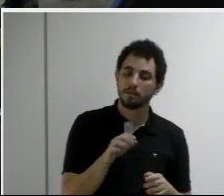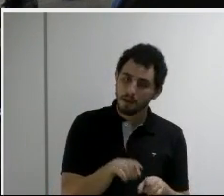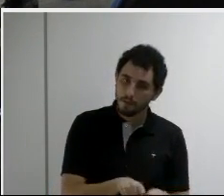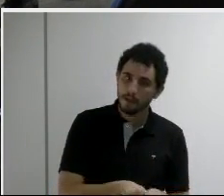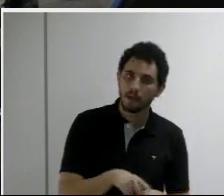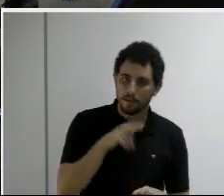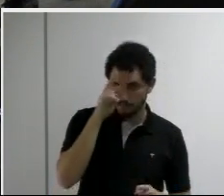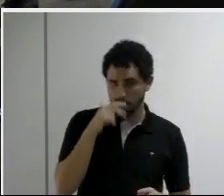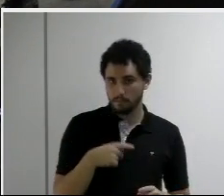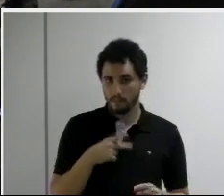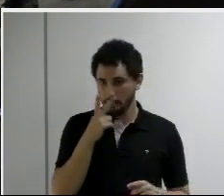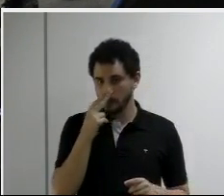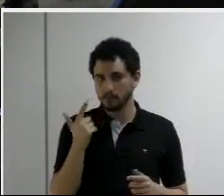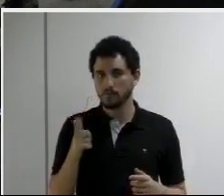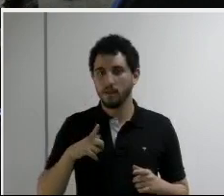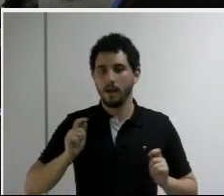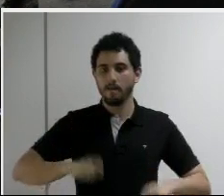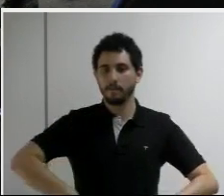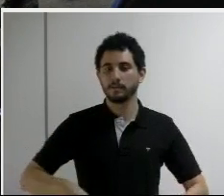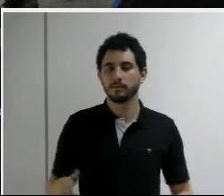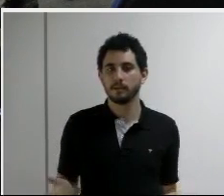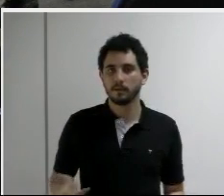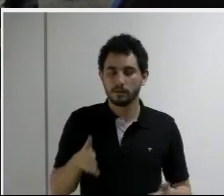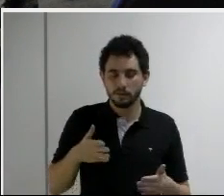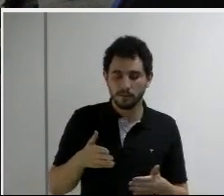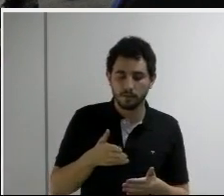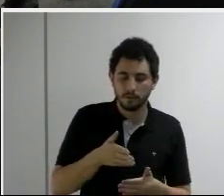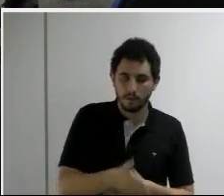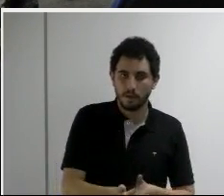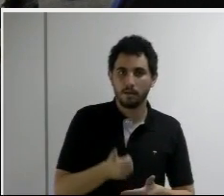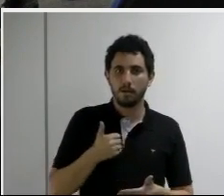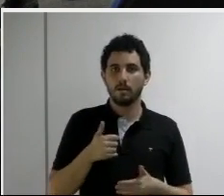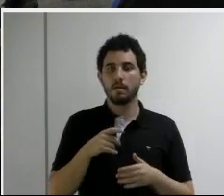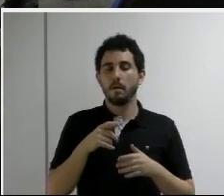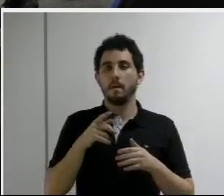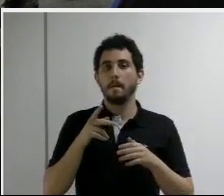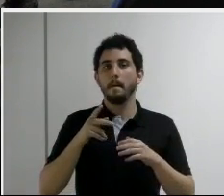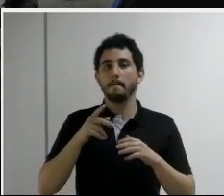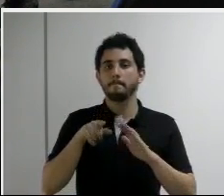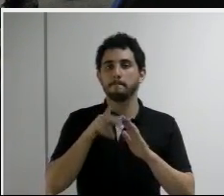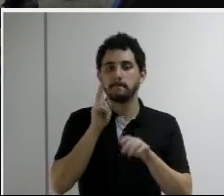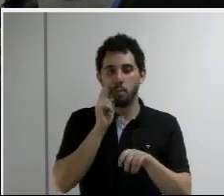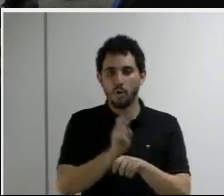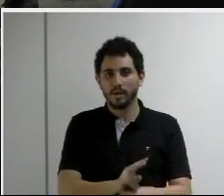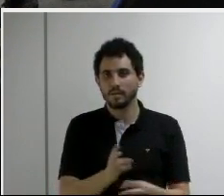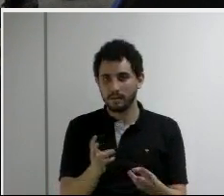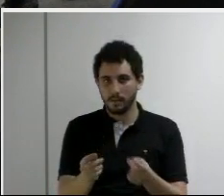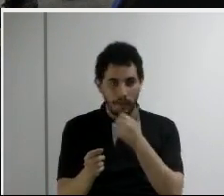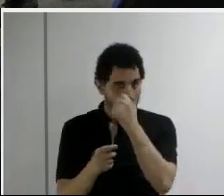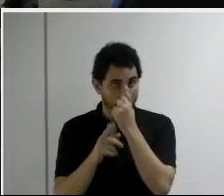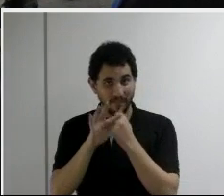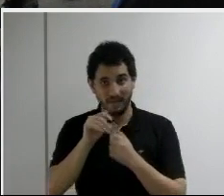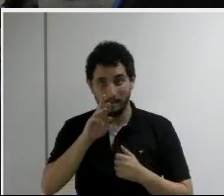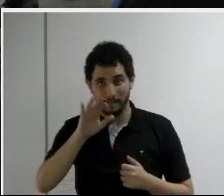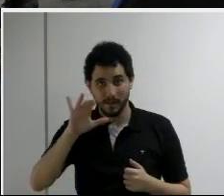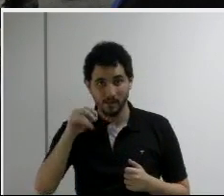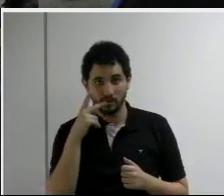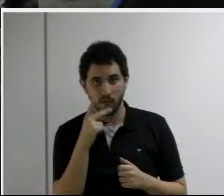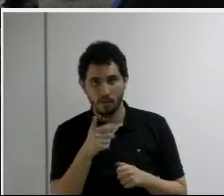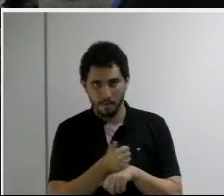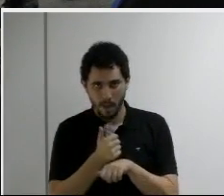se autodeclarando incapaz de lidar com um sistema de proteção de dados mais rígido. Então, eu acho que aquilo que o Fabrício comentou, será que é